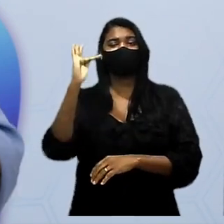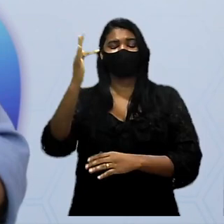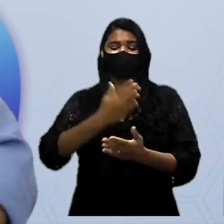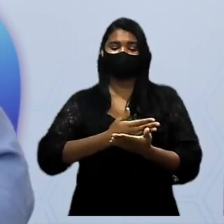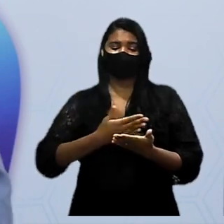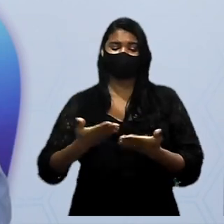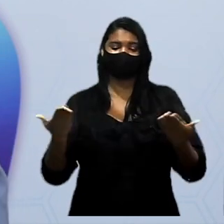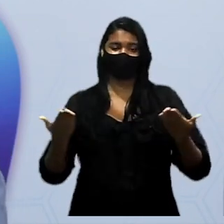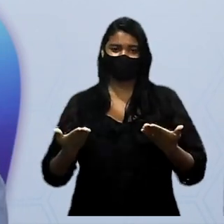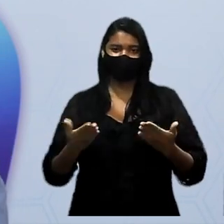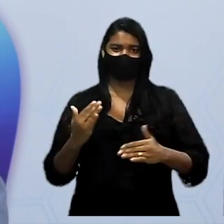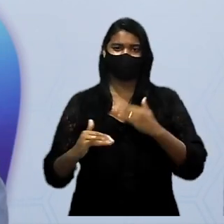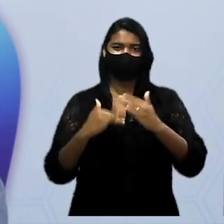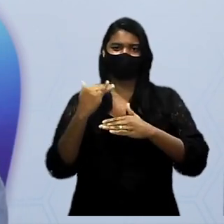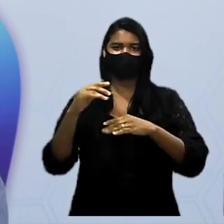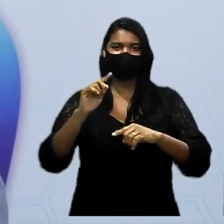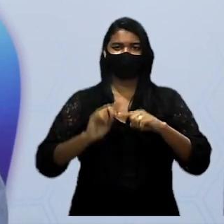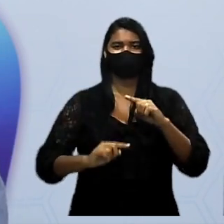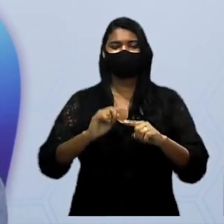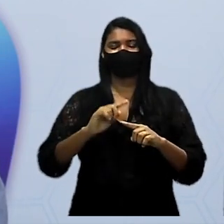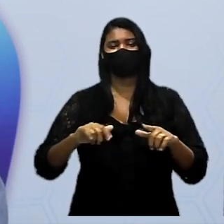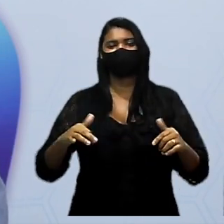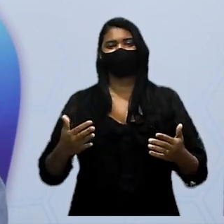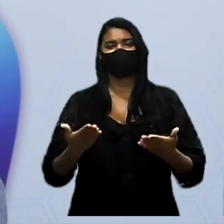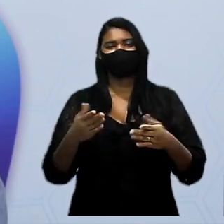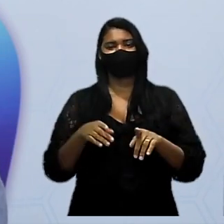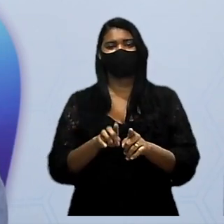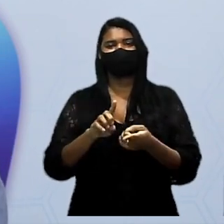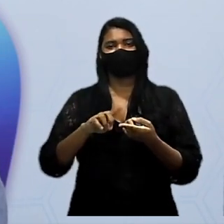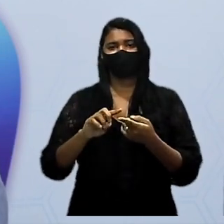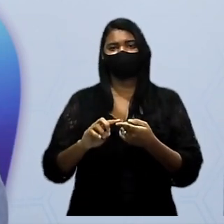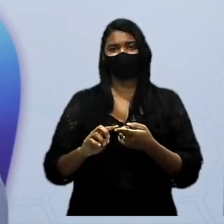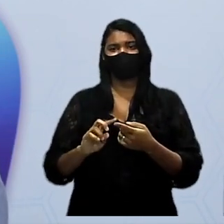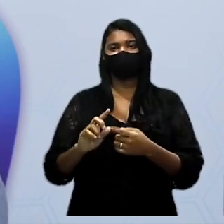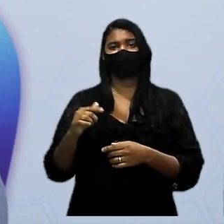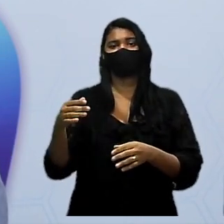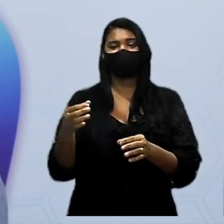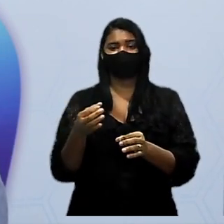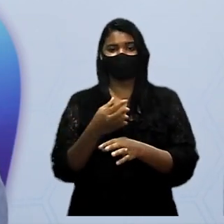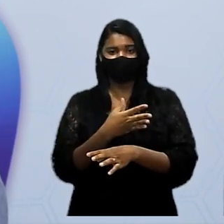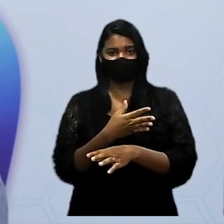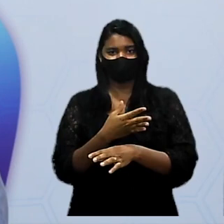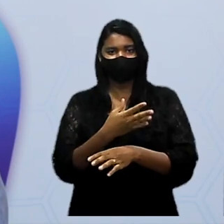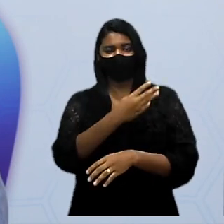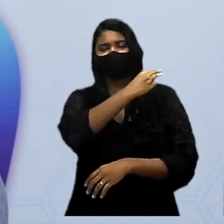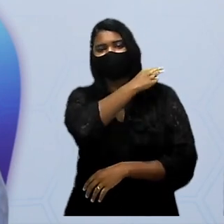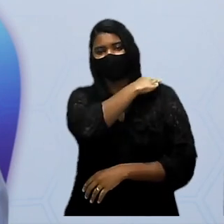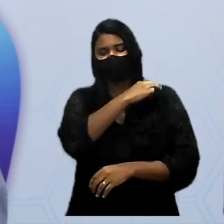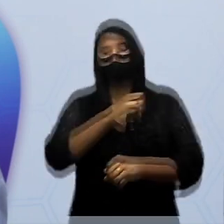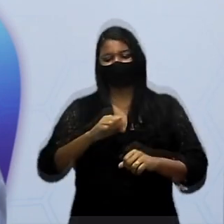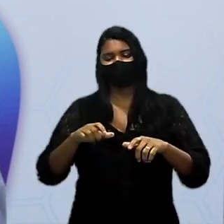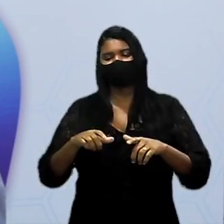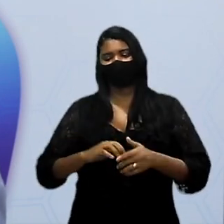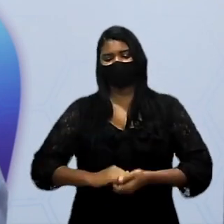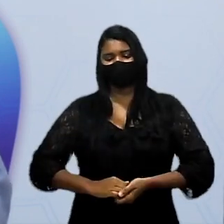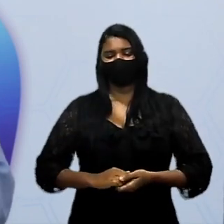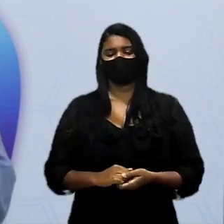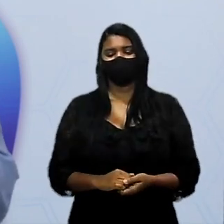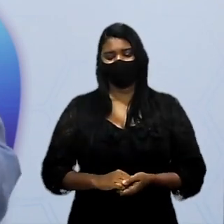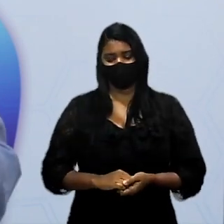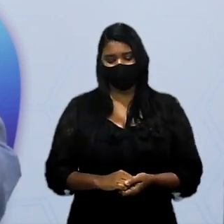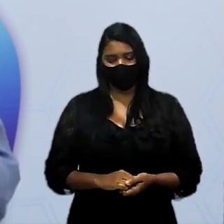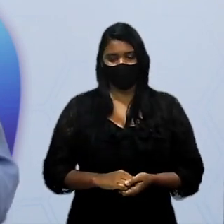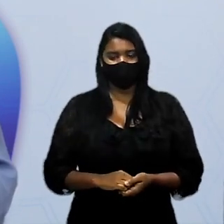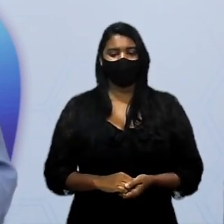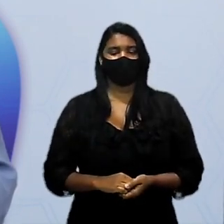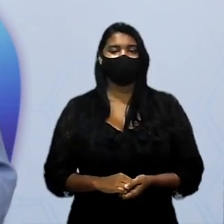começar a desenvolver as suas atividades, não é? Após o término do ensino médio, correto? Então, me